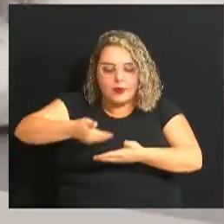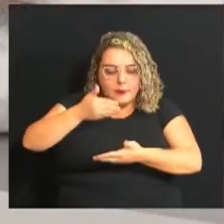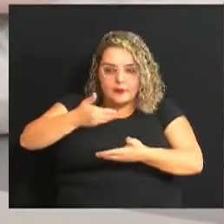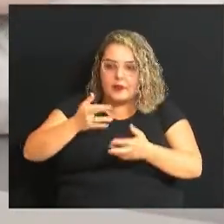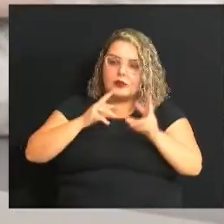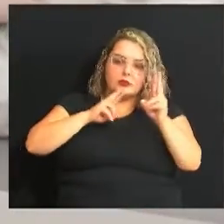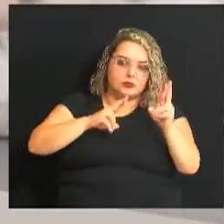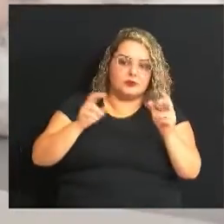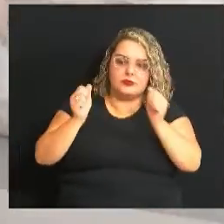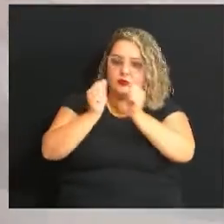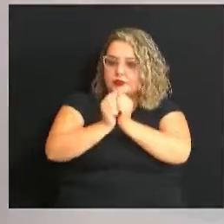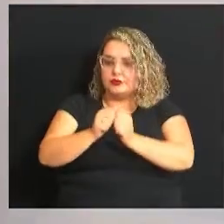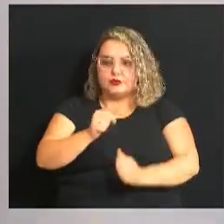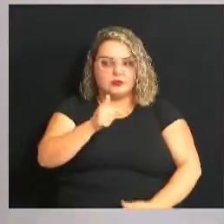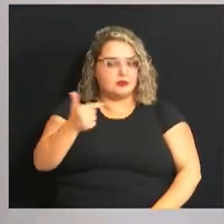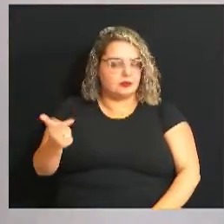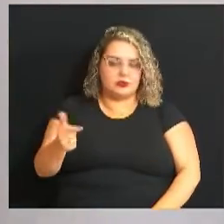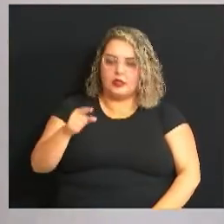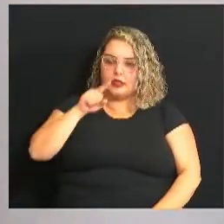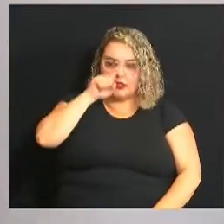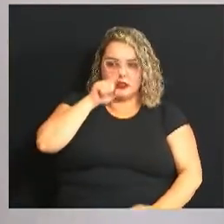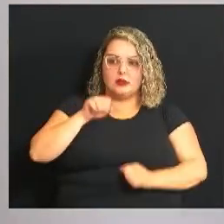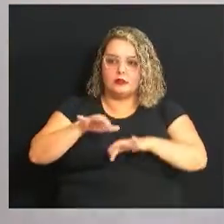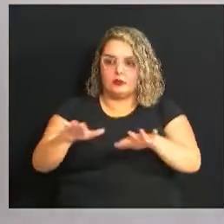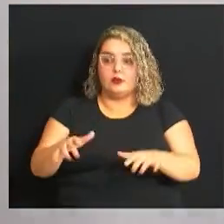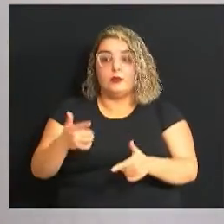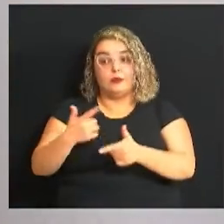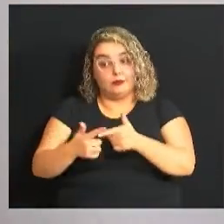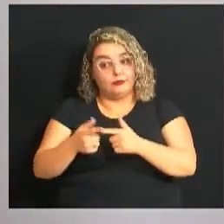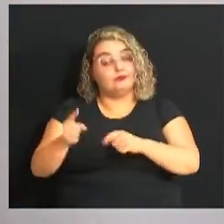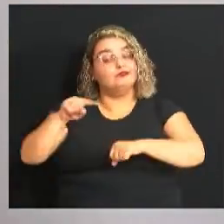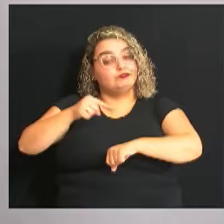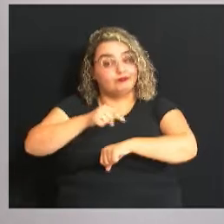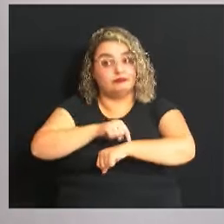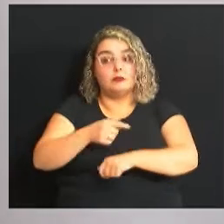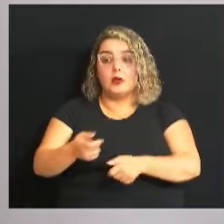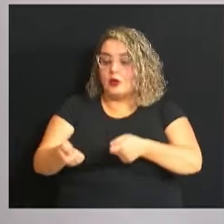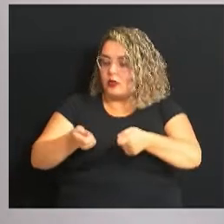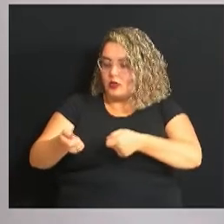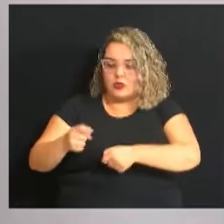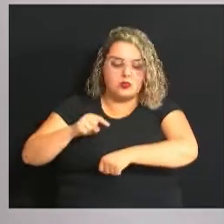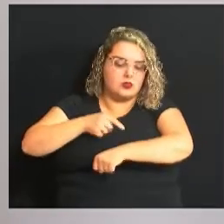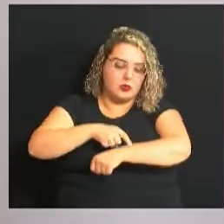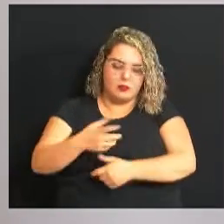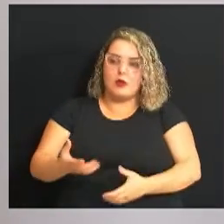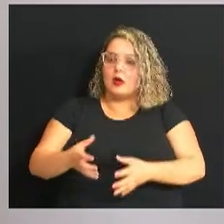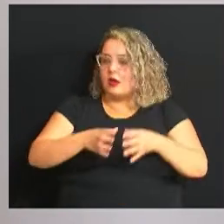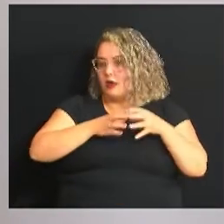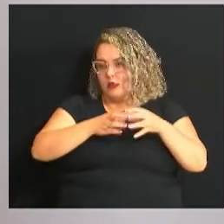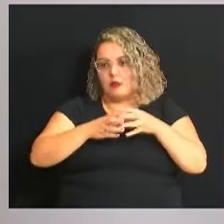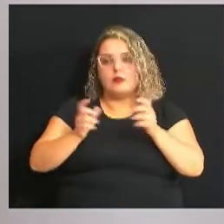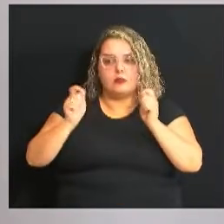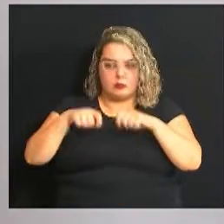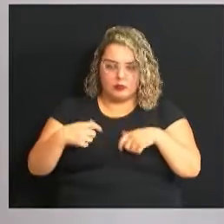eles não vão ter risco de transmissão. O problema vai ser o mosquito. Eu controlando o mosquito, a convivência é